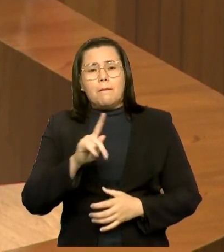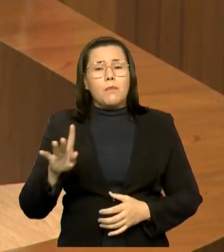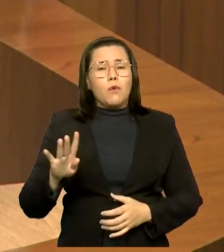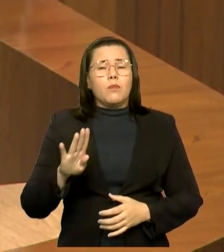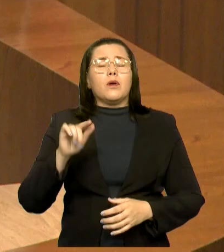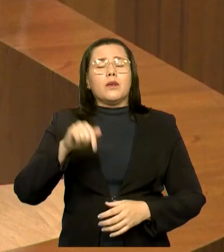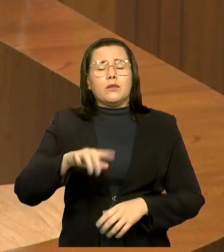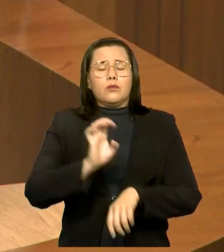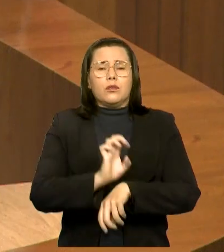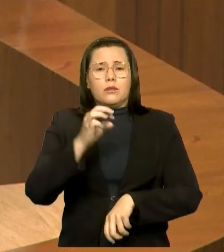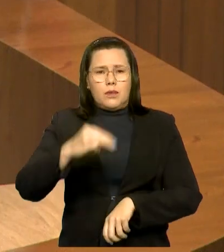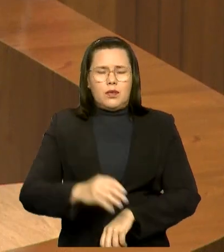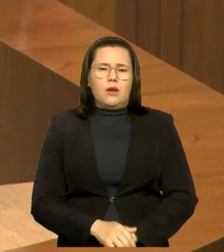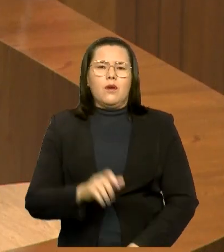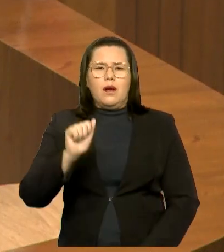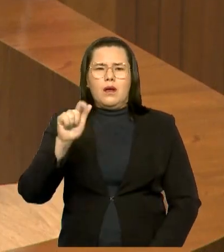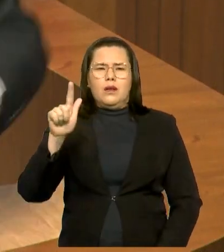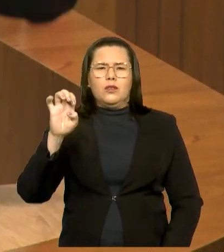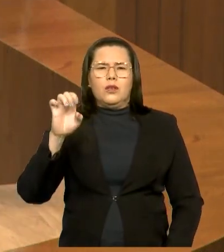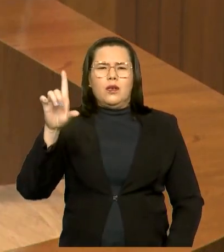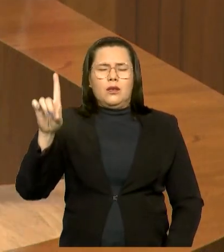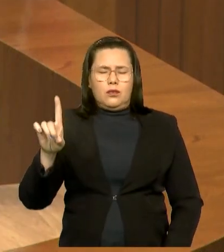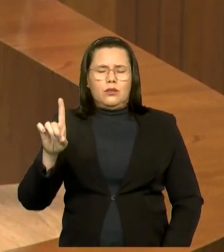aprovados da Polícia Militar é uma luta antiga. Já fizeram o curso de